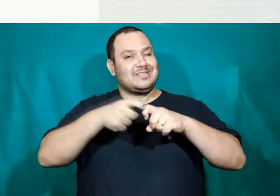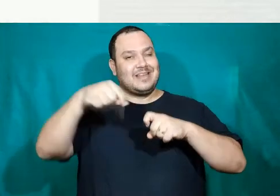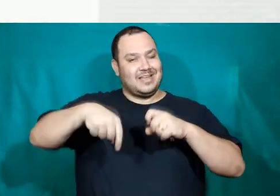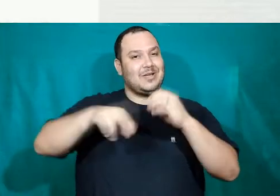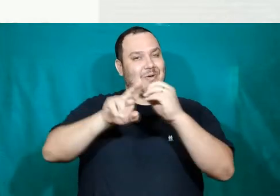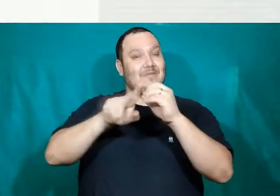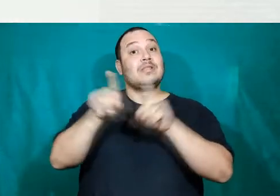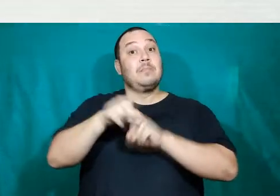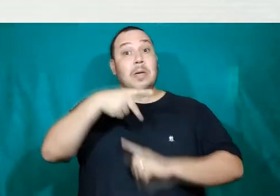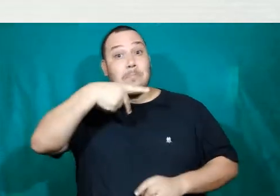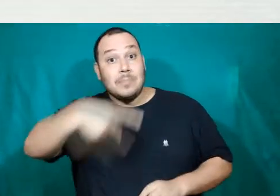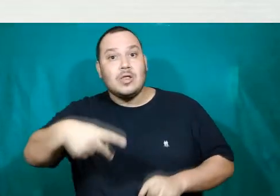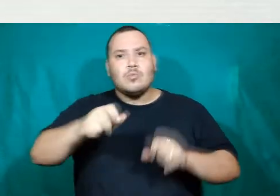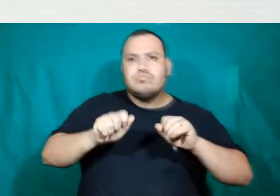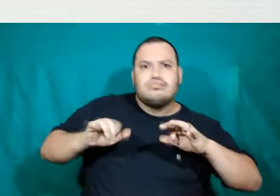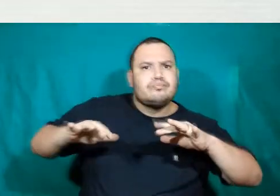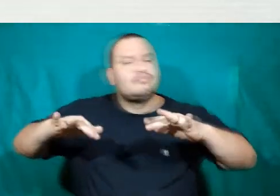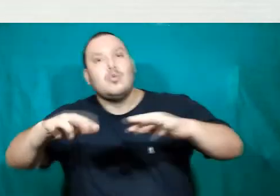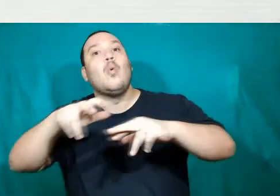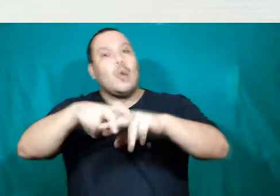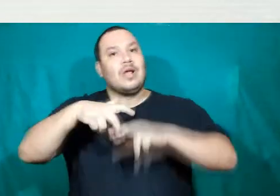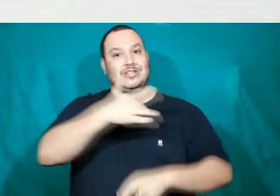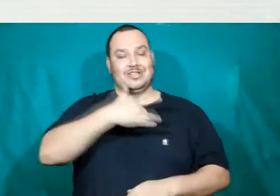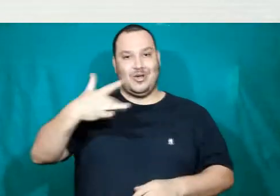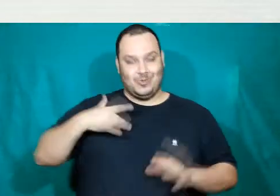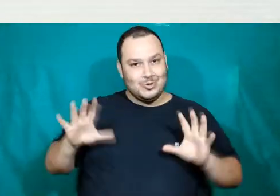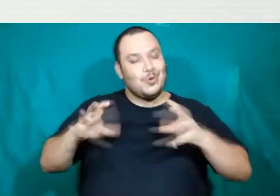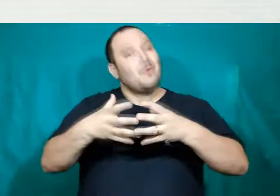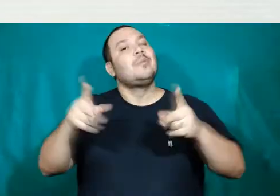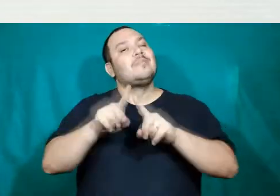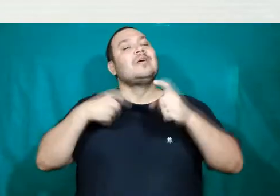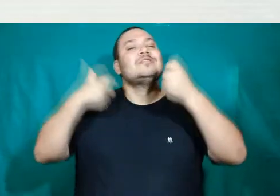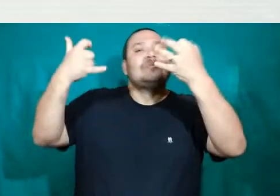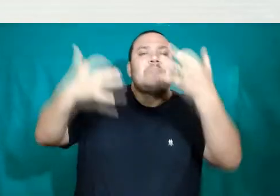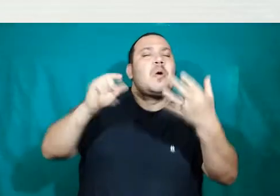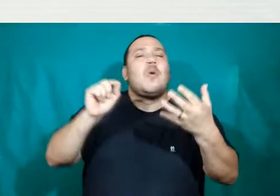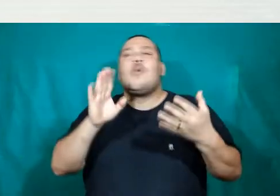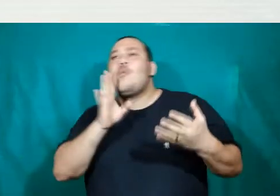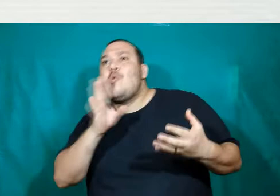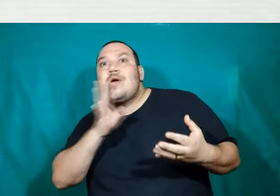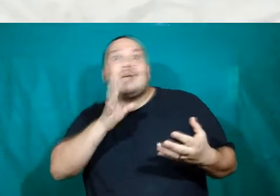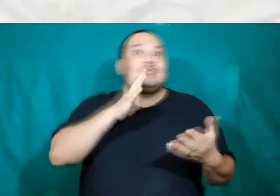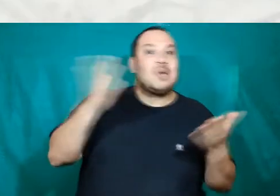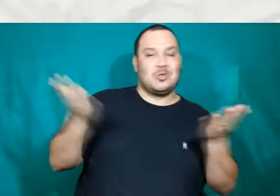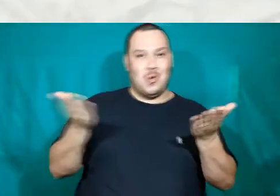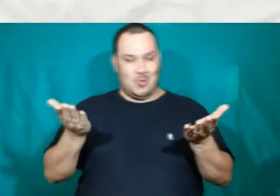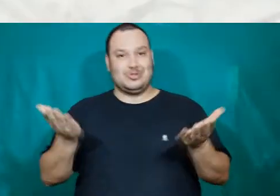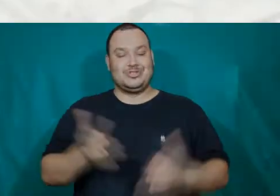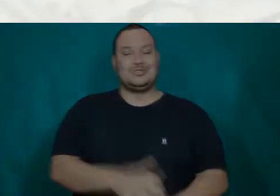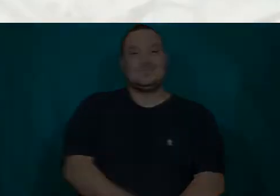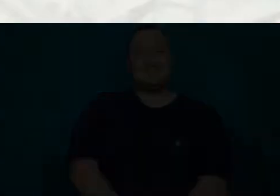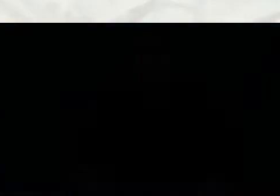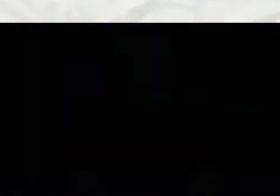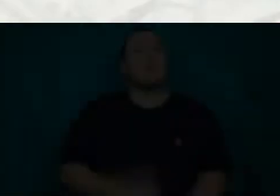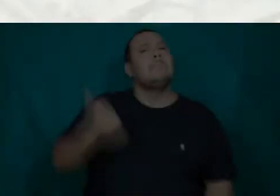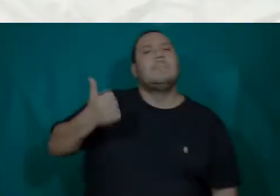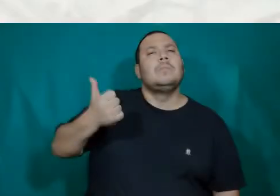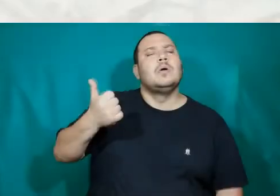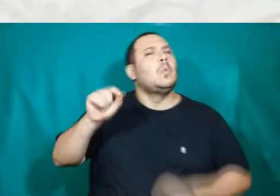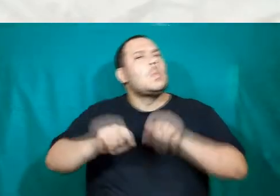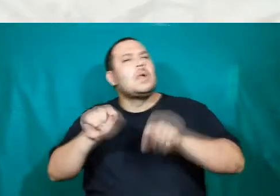Epidemiologia e Saúde Coletiva, e vou lhes guiar por essa viagem ao conhecimento no dia de hoje. Primeiramente, o que é